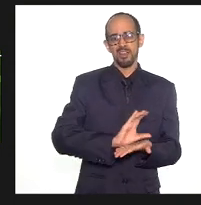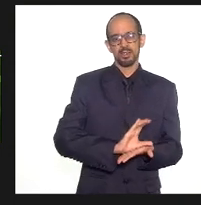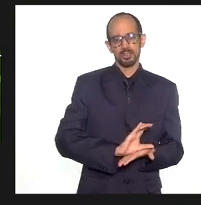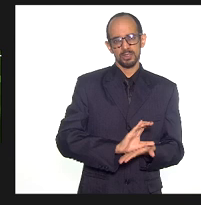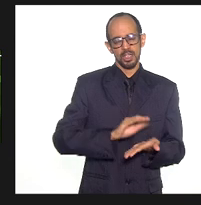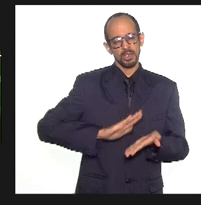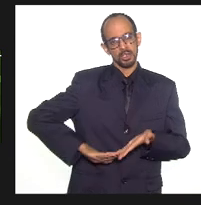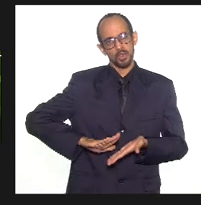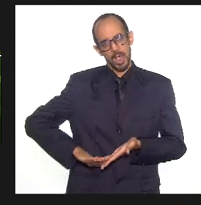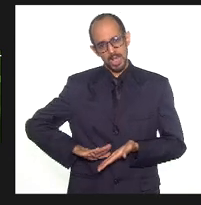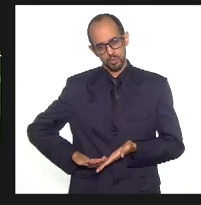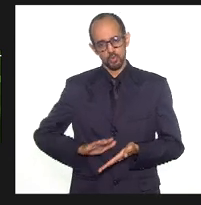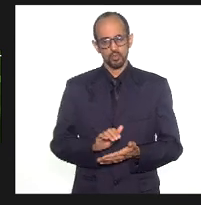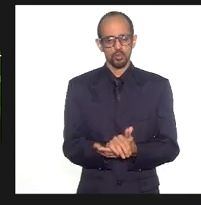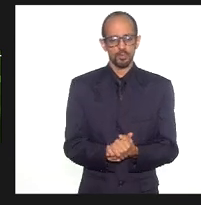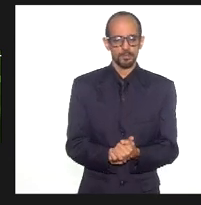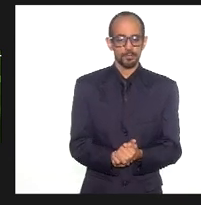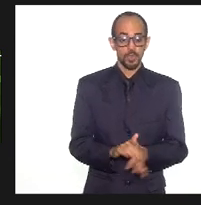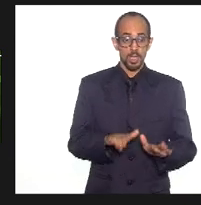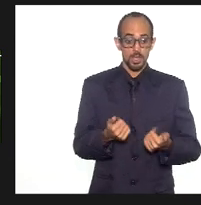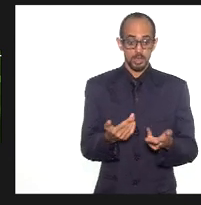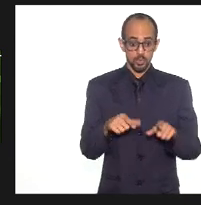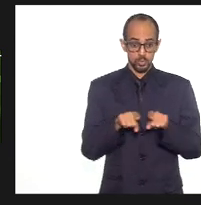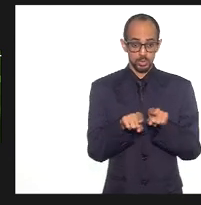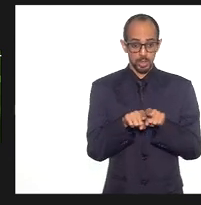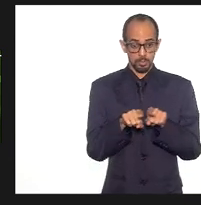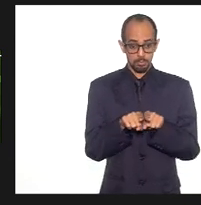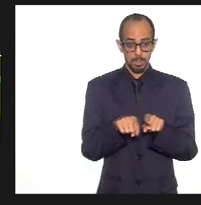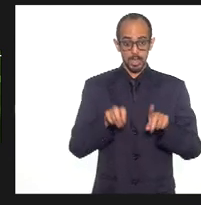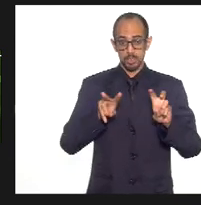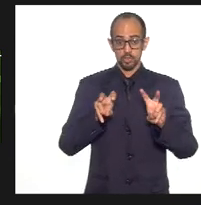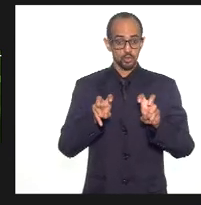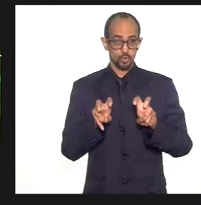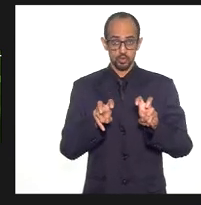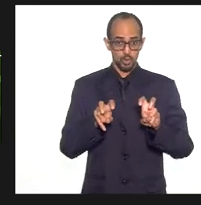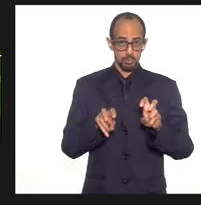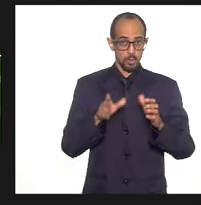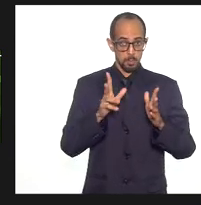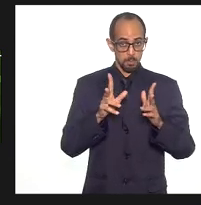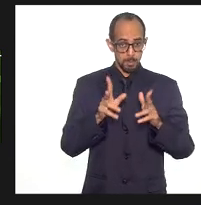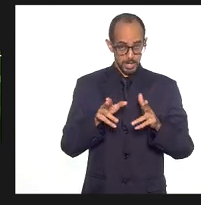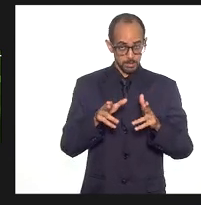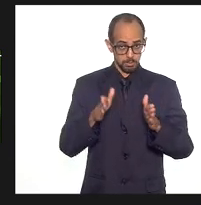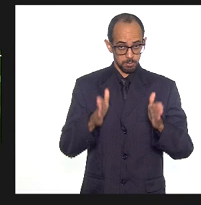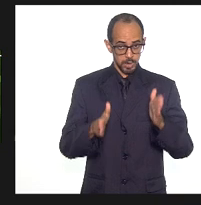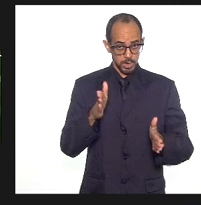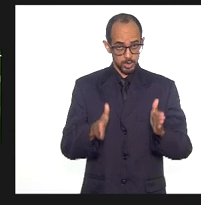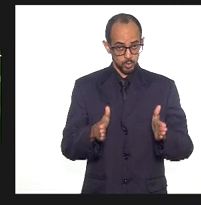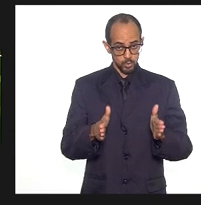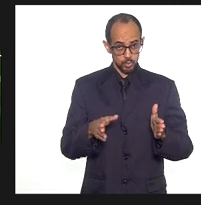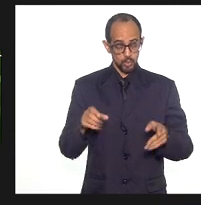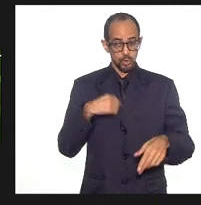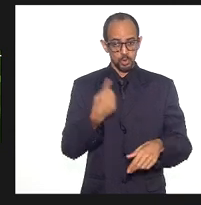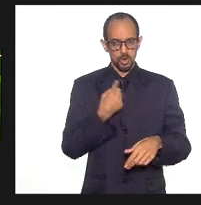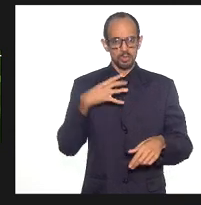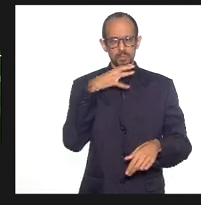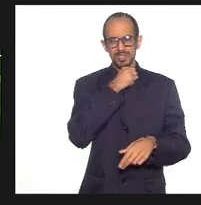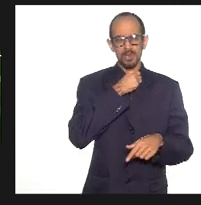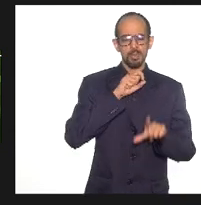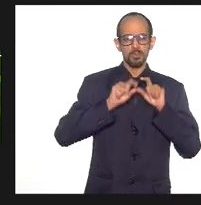Aqui, entrando um pouco mais na questão dos gastos, também com relação ao mesmo período, a gente percebe que